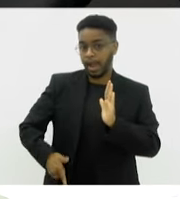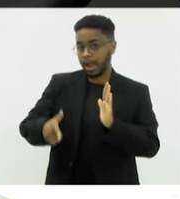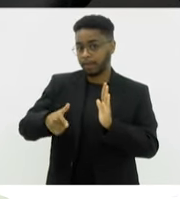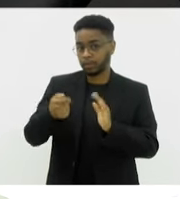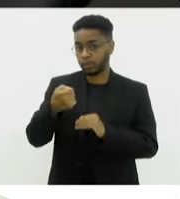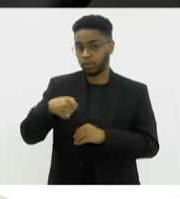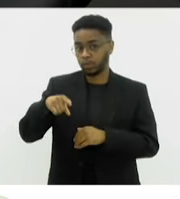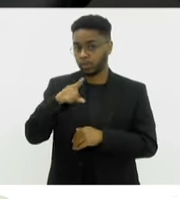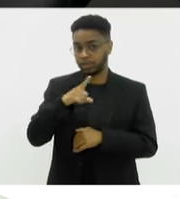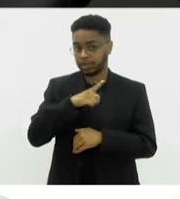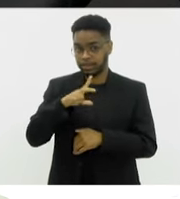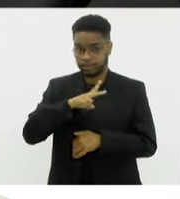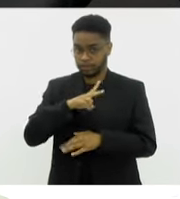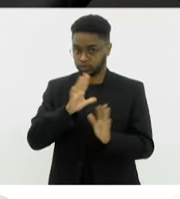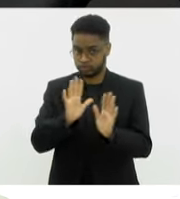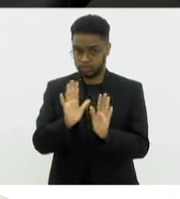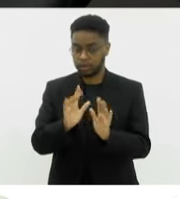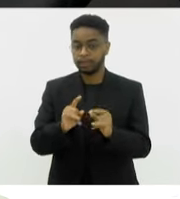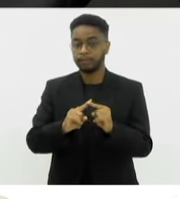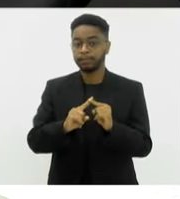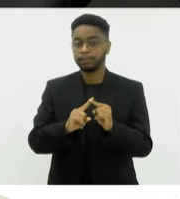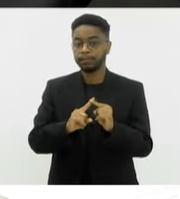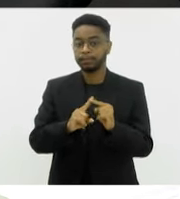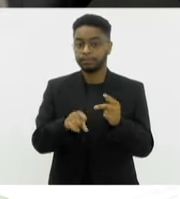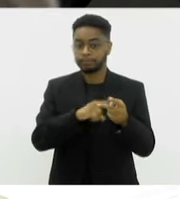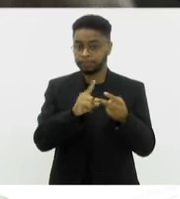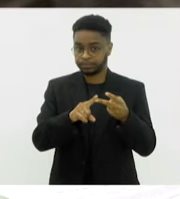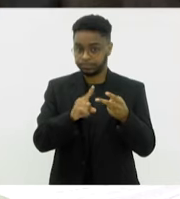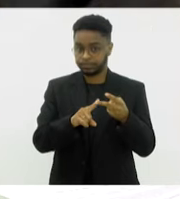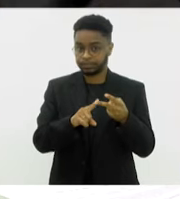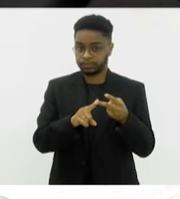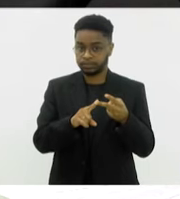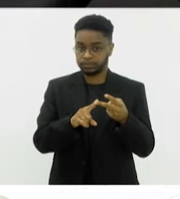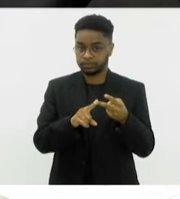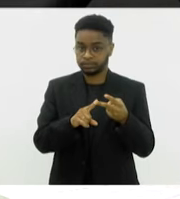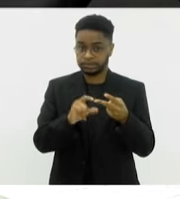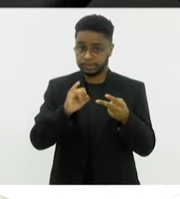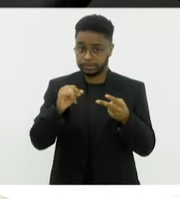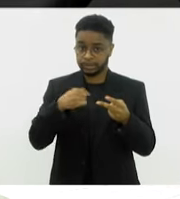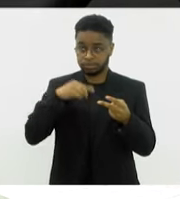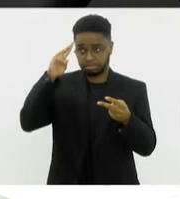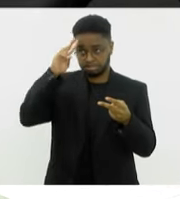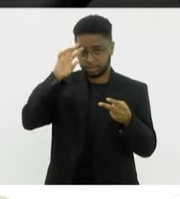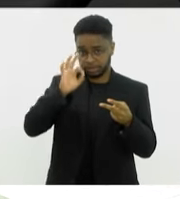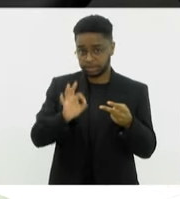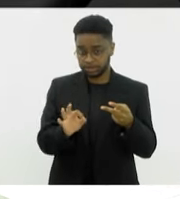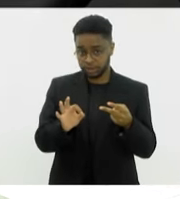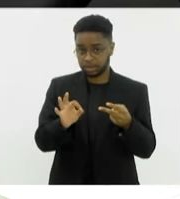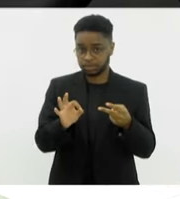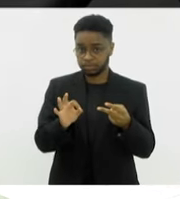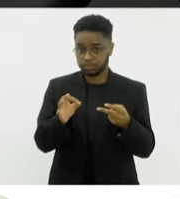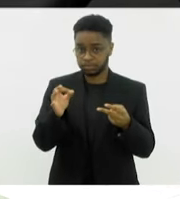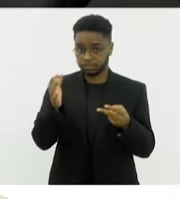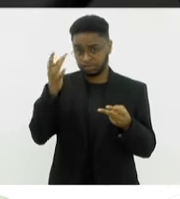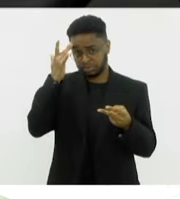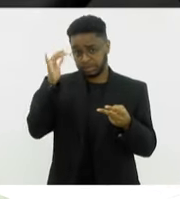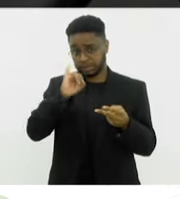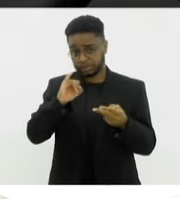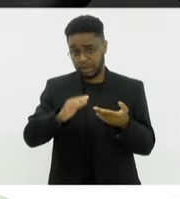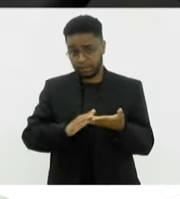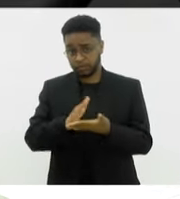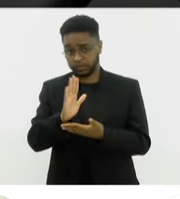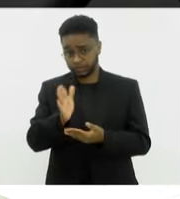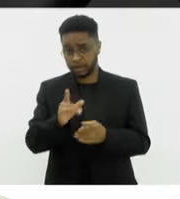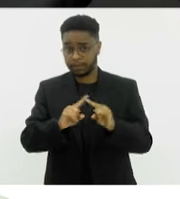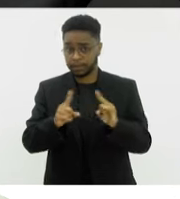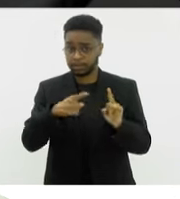ter arma privada. Segundo, salvo erro de memória, não sei se é aprovado, mas projeto